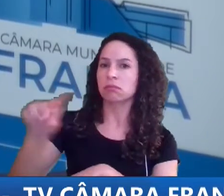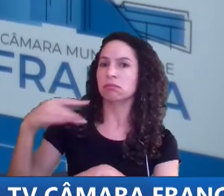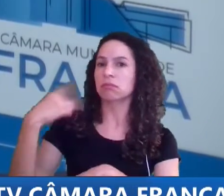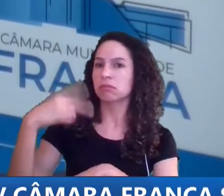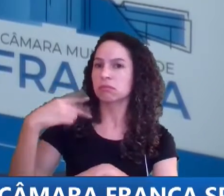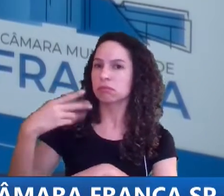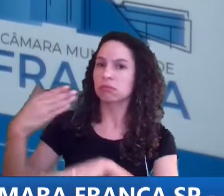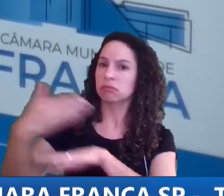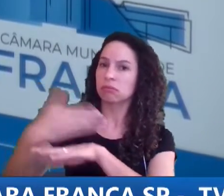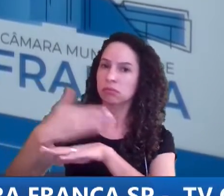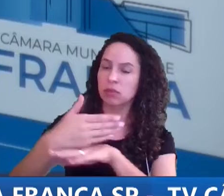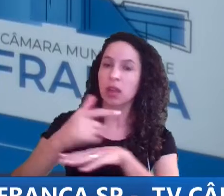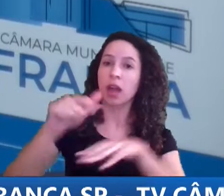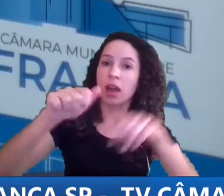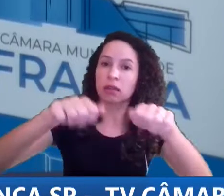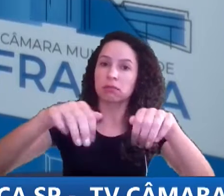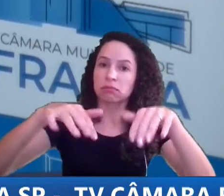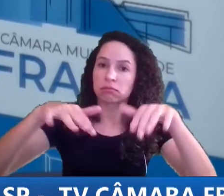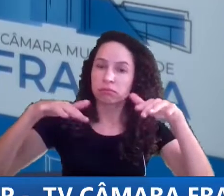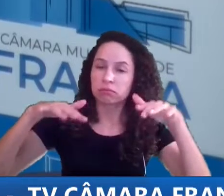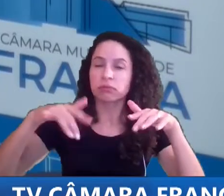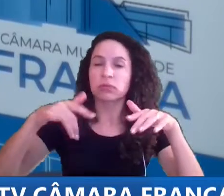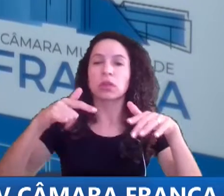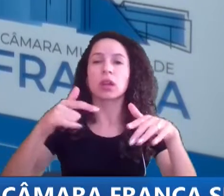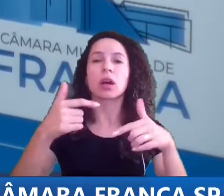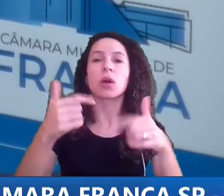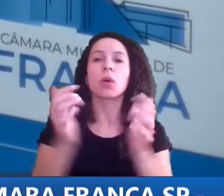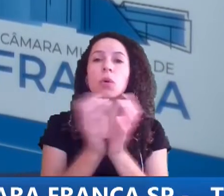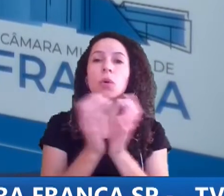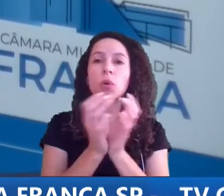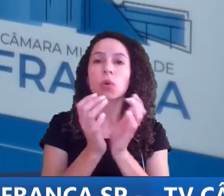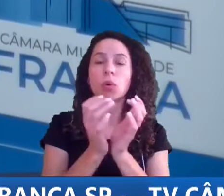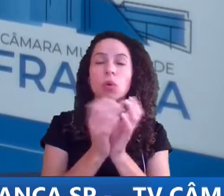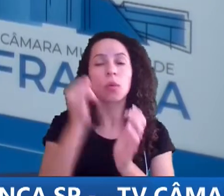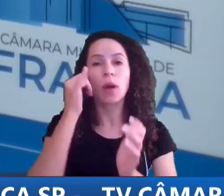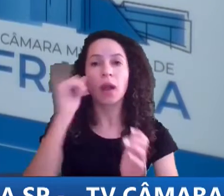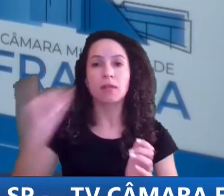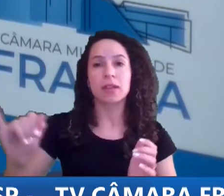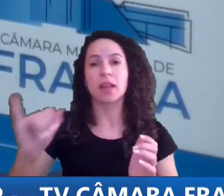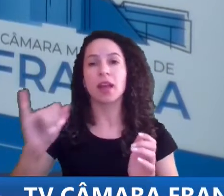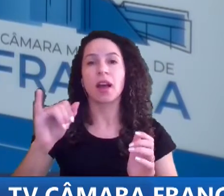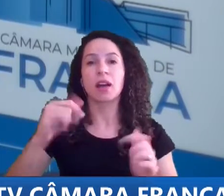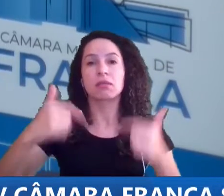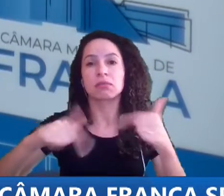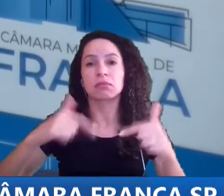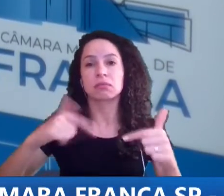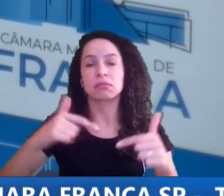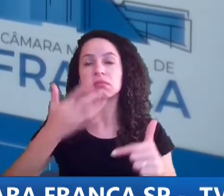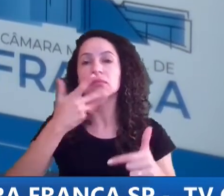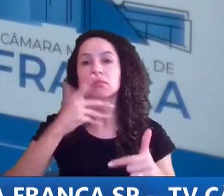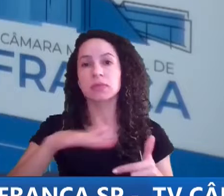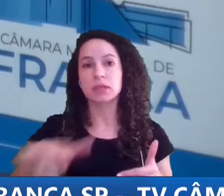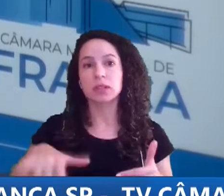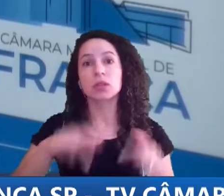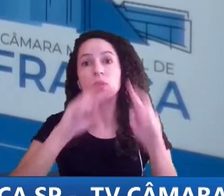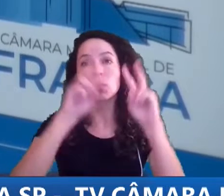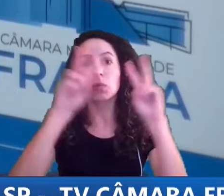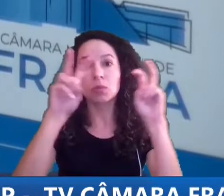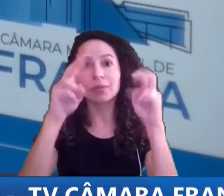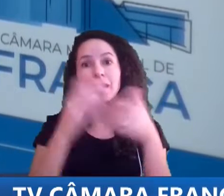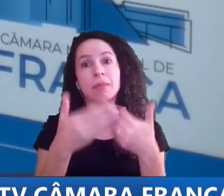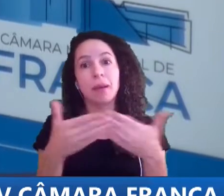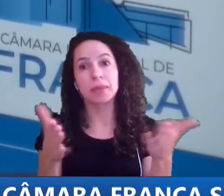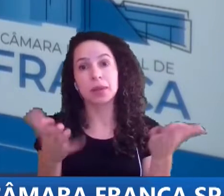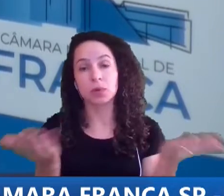Fórum Municipal de Prevenção e Erradicação do Trabalho Infantil falar sobre o tema. E o Ministério Público, o que tem